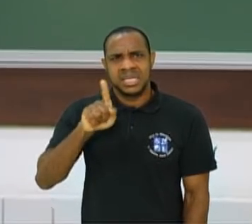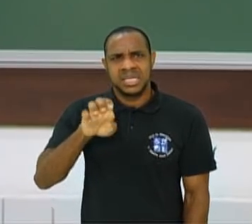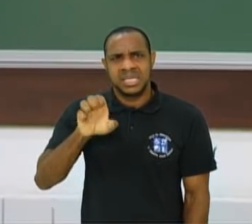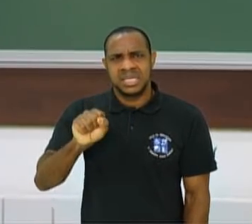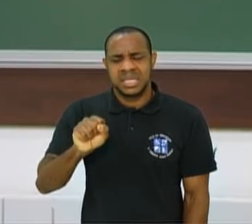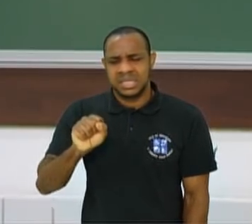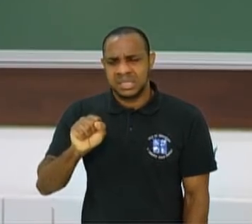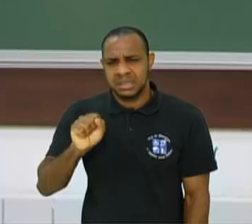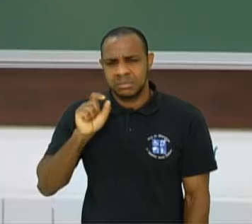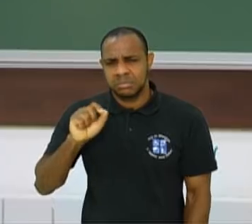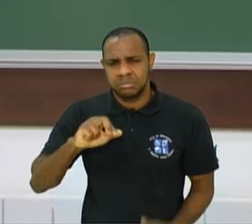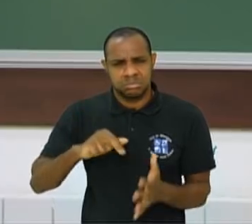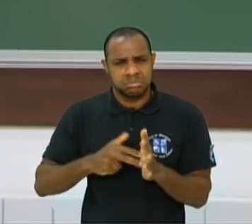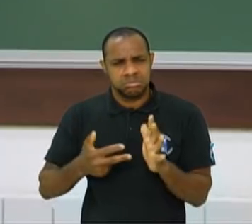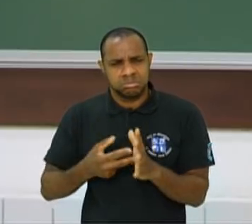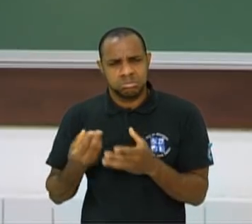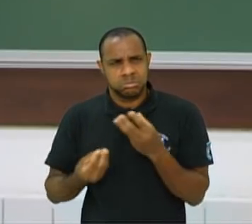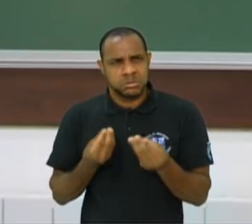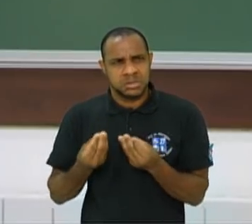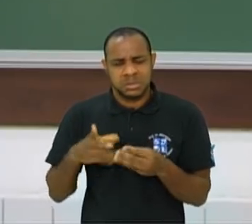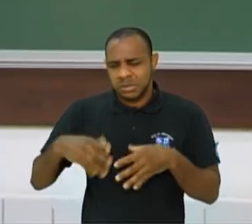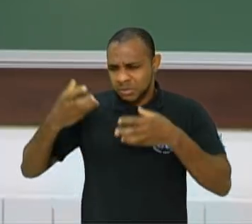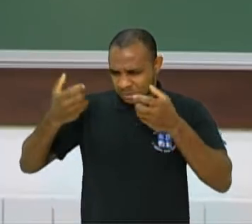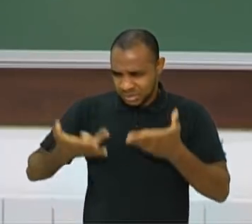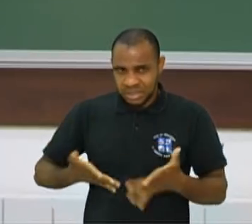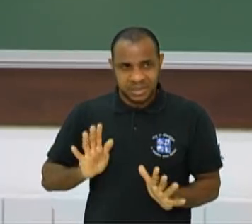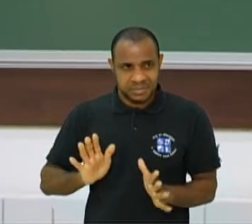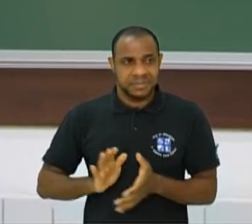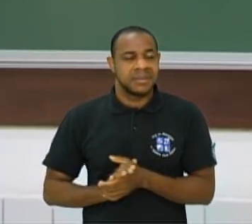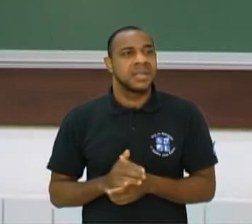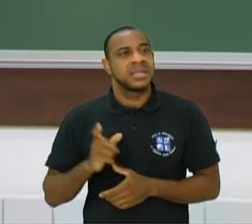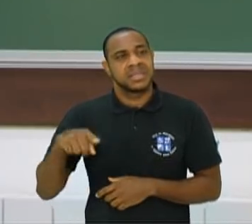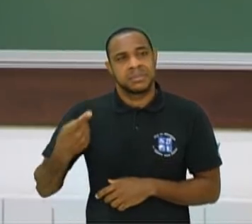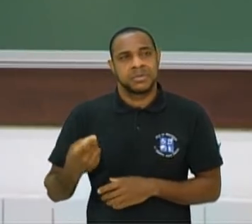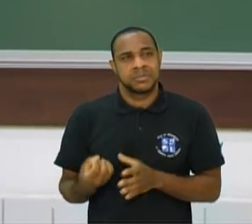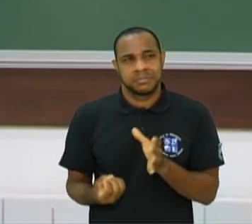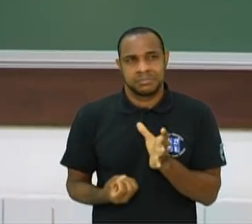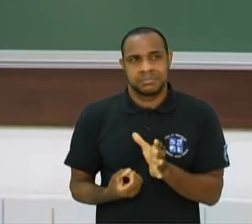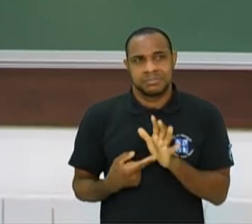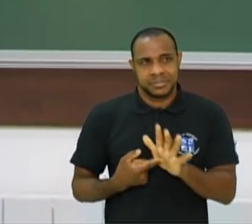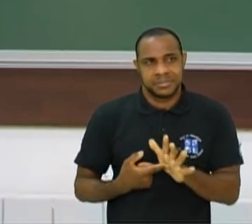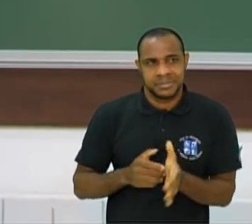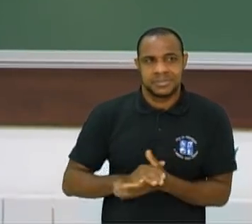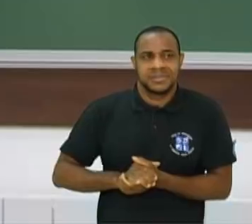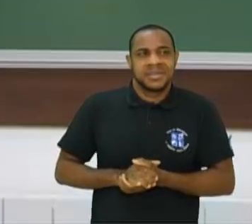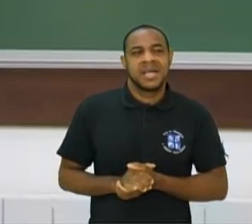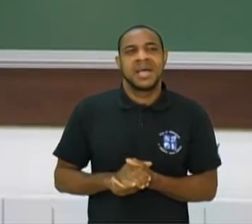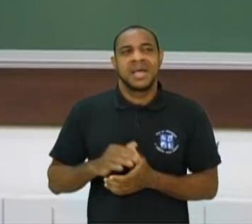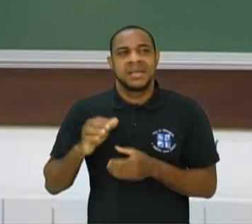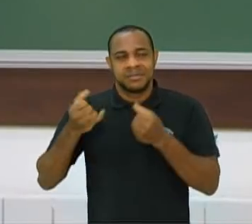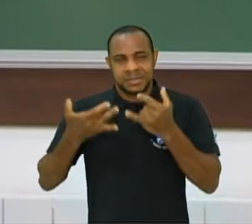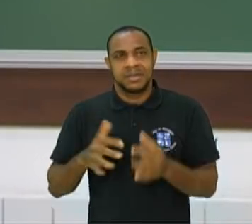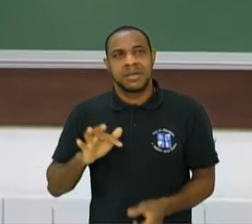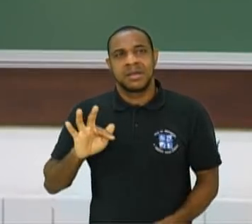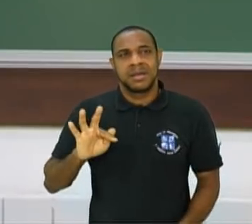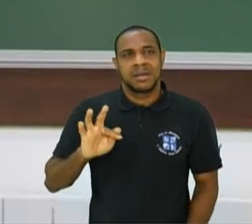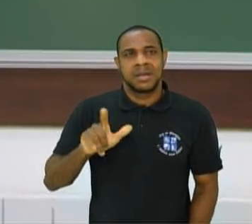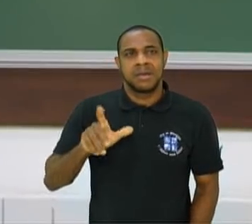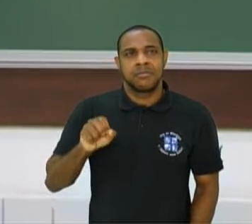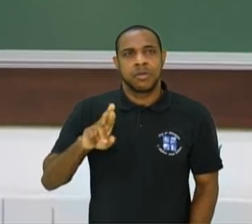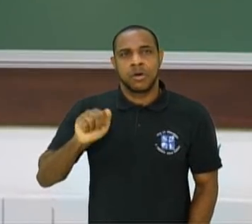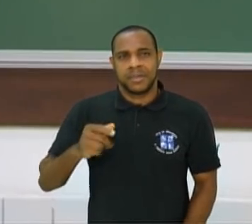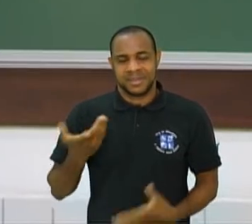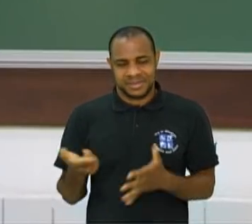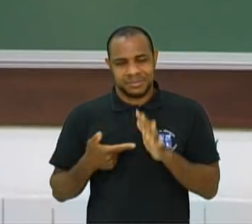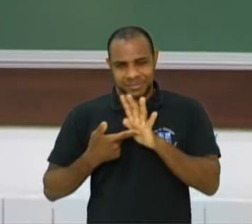para vocês, a Flora. Mas daqui a pouquinho, tá? Porque a Flora, ela tá louca aqui, ela estava aqui querendo que eu mostrasse